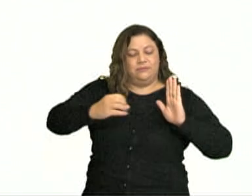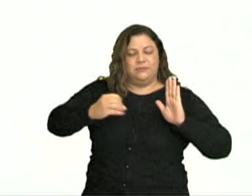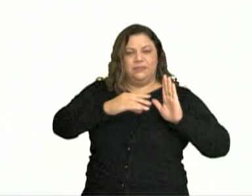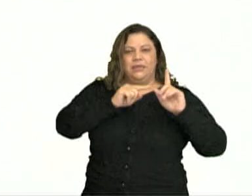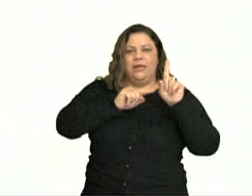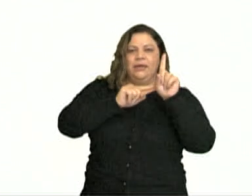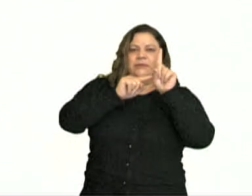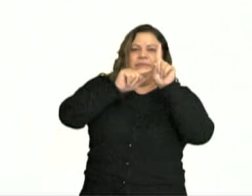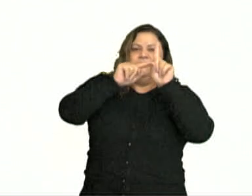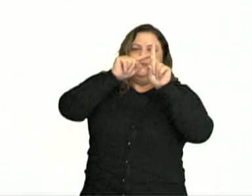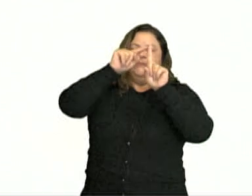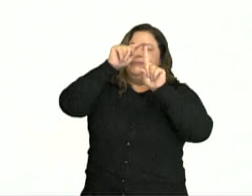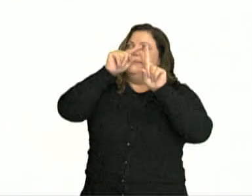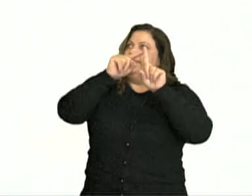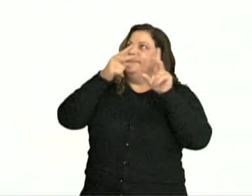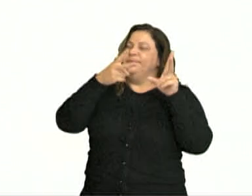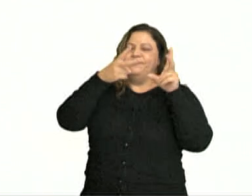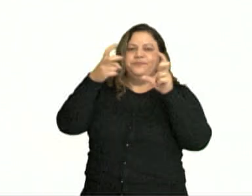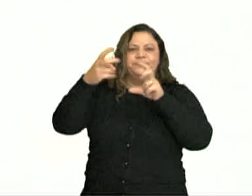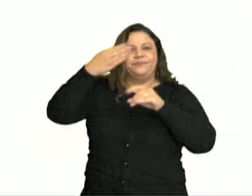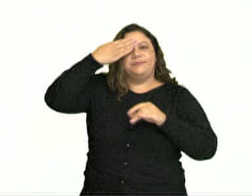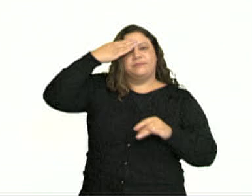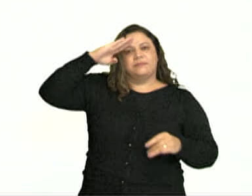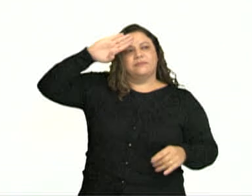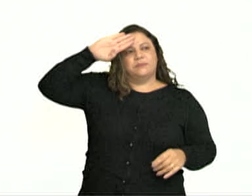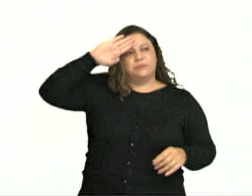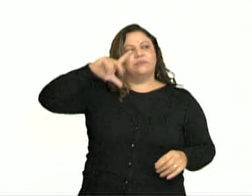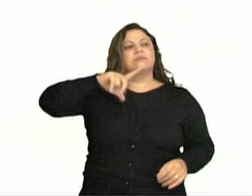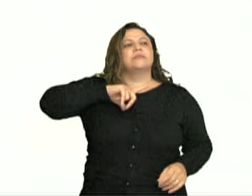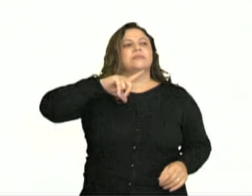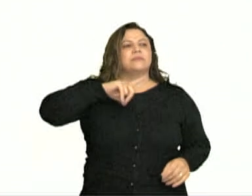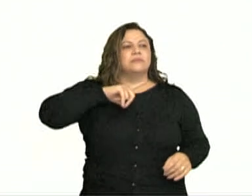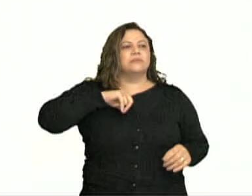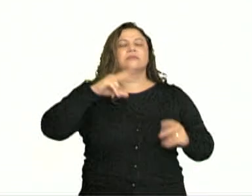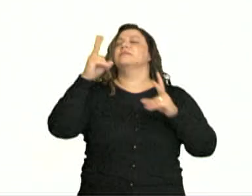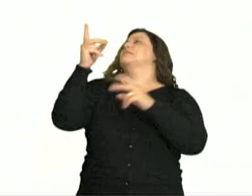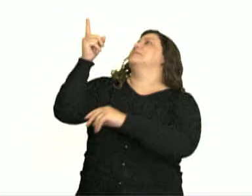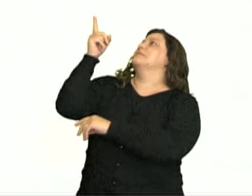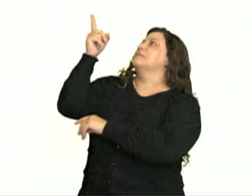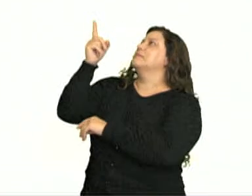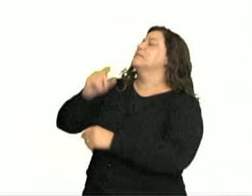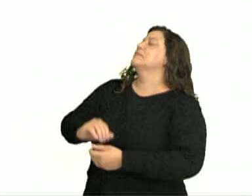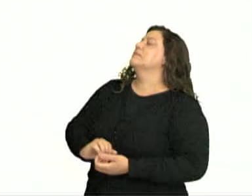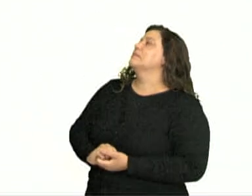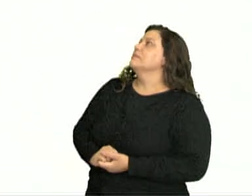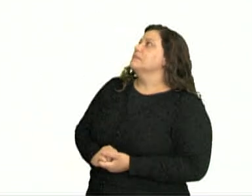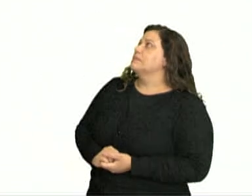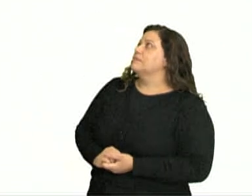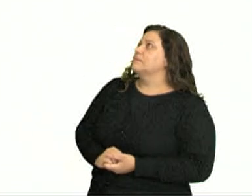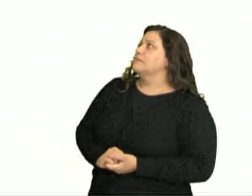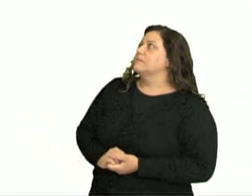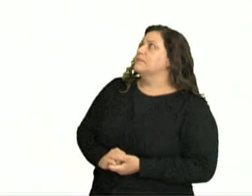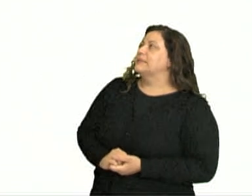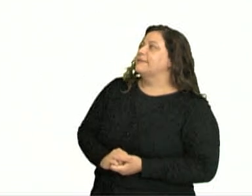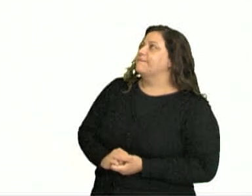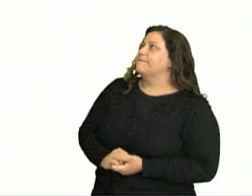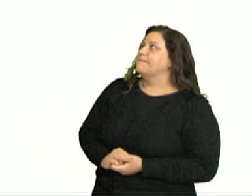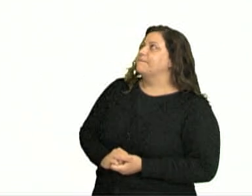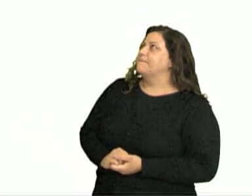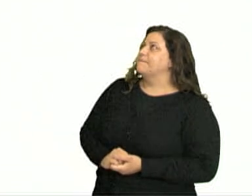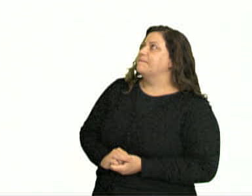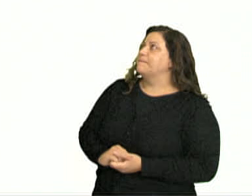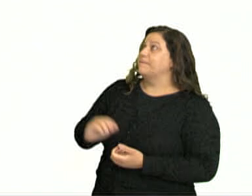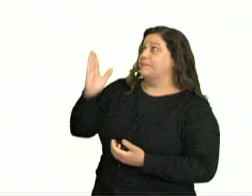emitida proporcionalmente à temperatura. E aí a gente tem um sensor aqui, está mostrando como que vai fazer essa emissão,